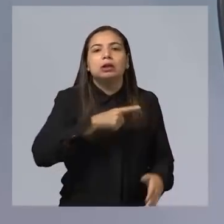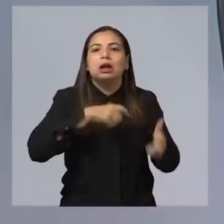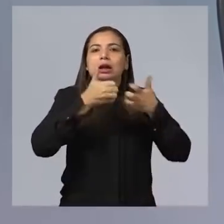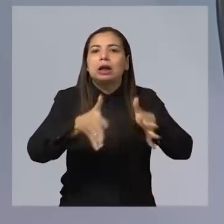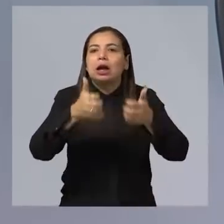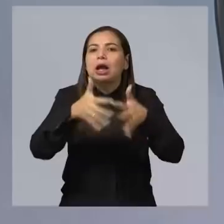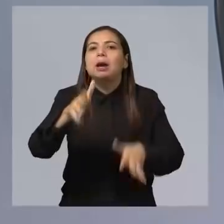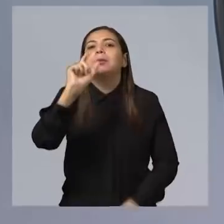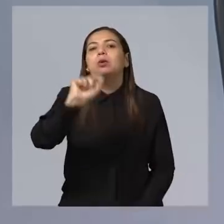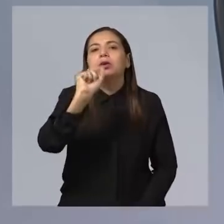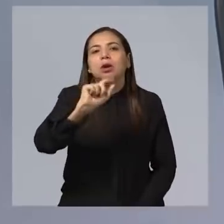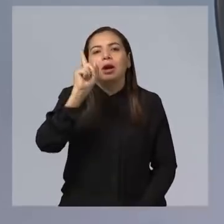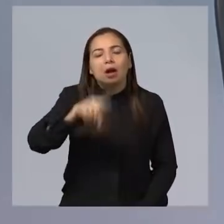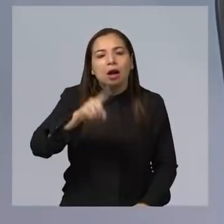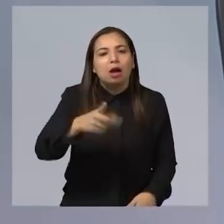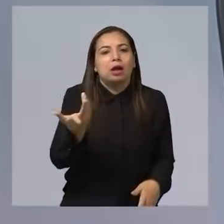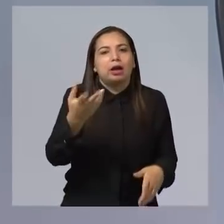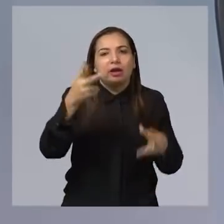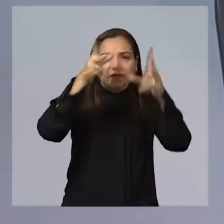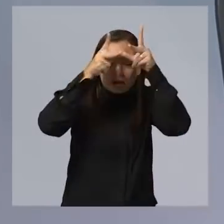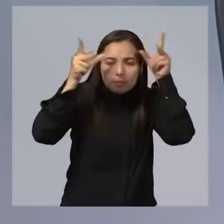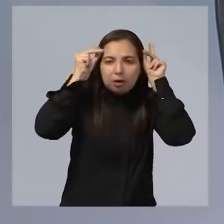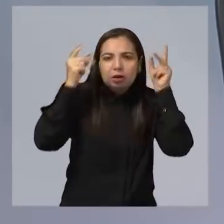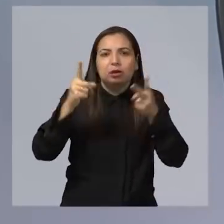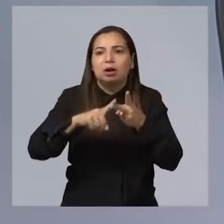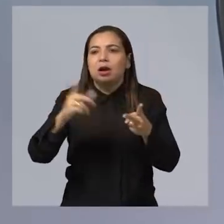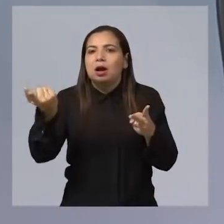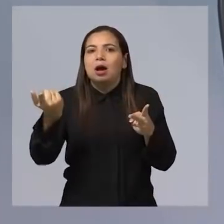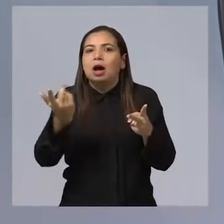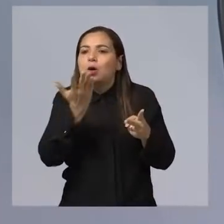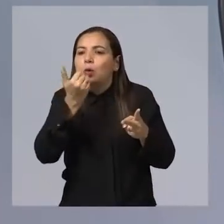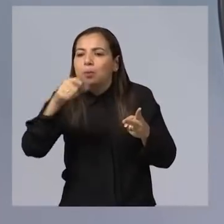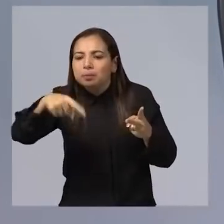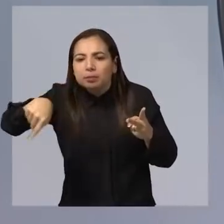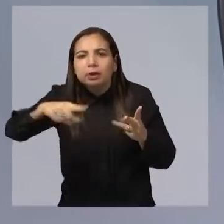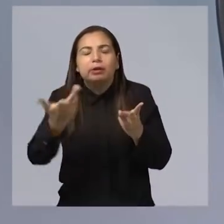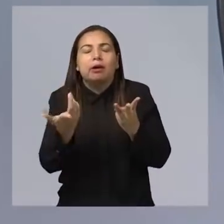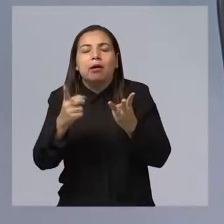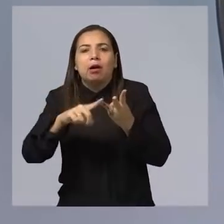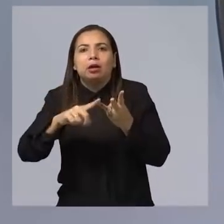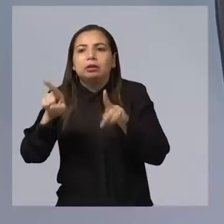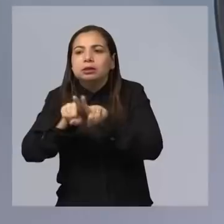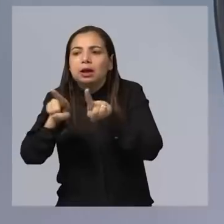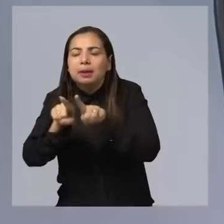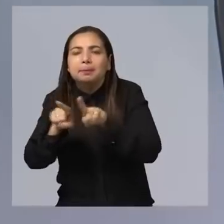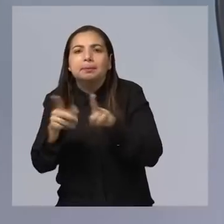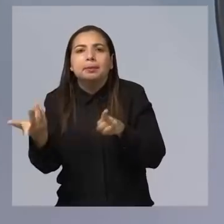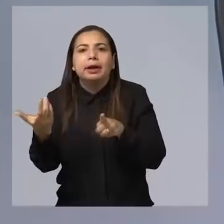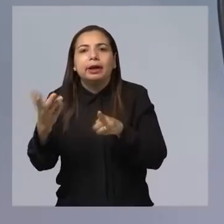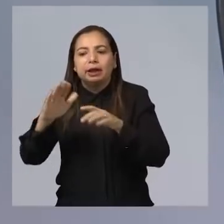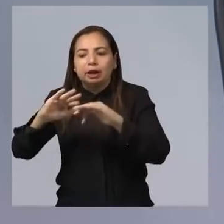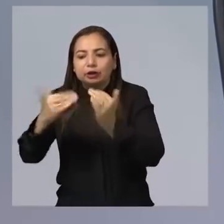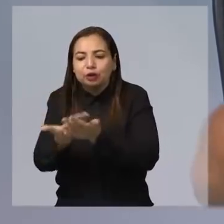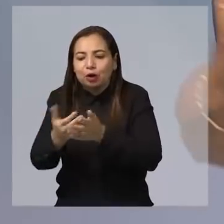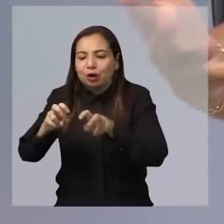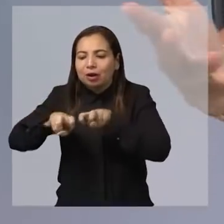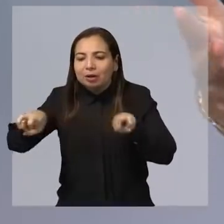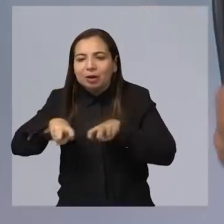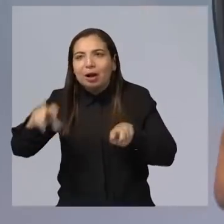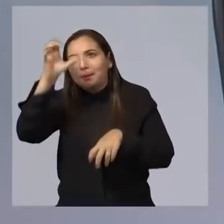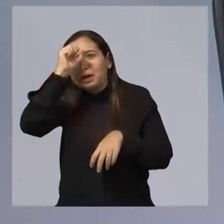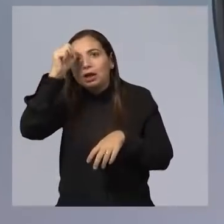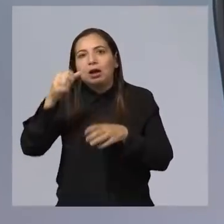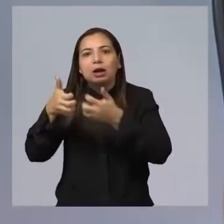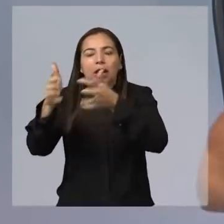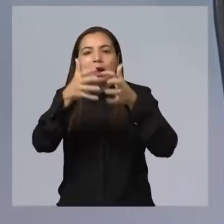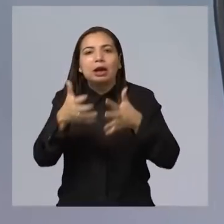dentro, a enfermaria, é tudo, a cozinha, eles destroem tudo. Por quê? Porque o crime, quanto pior, melhor. Por que a poluição do Marcelo?